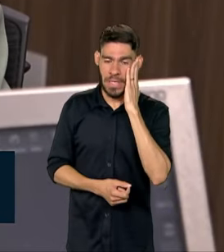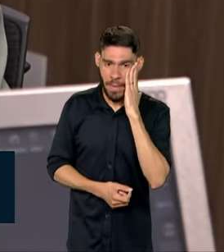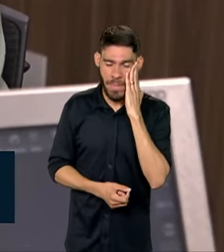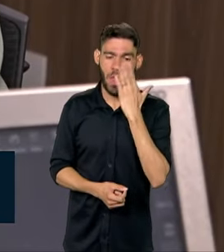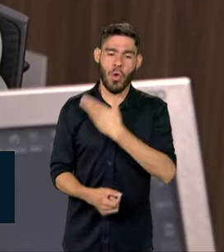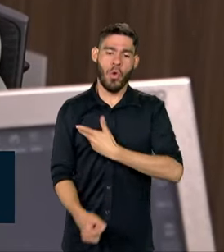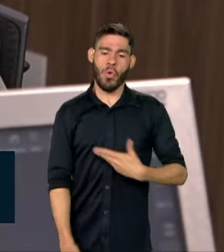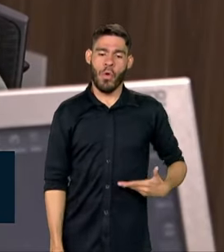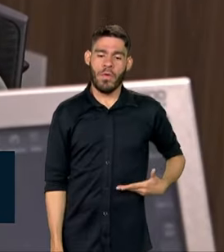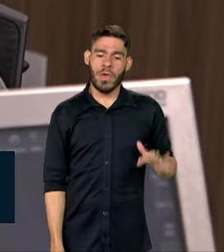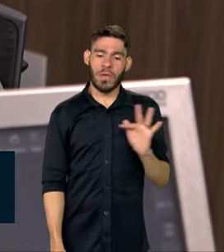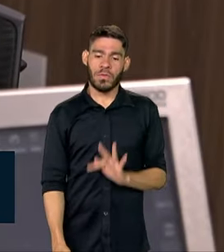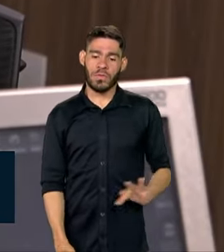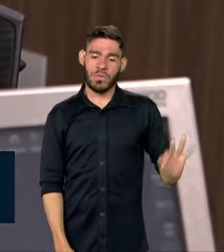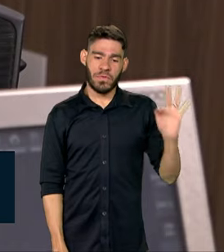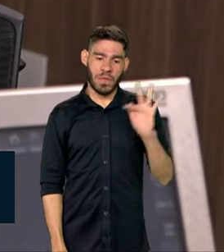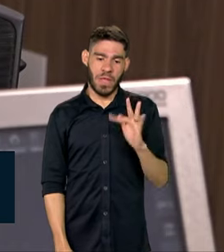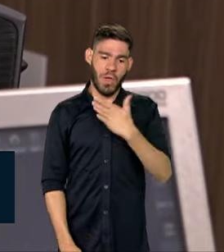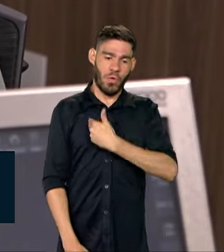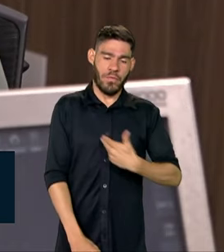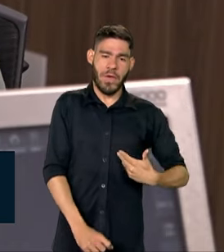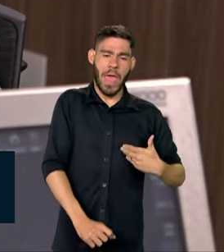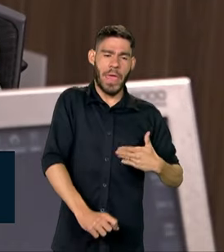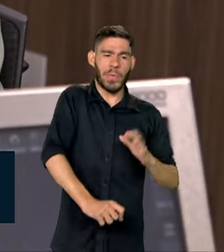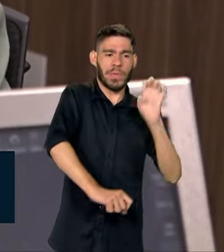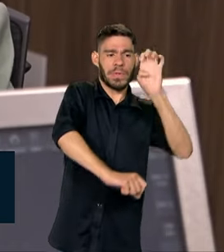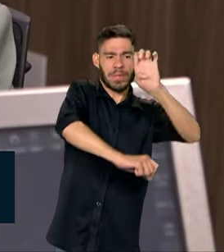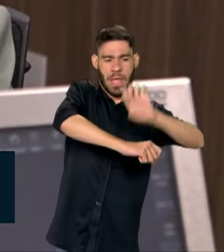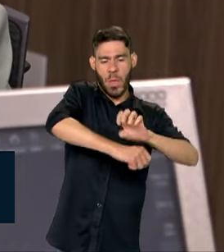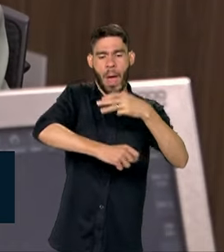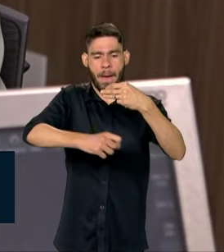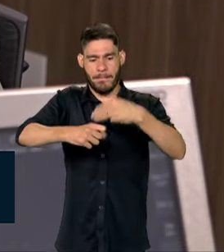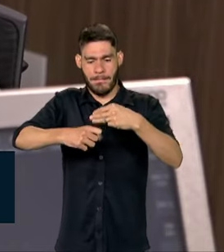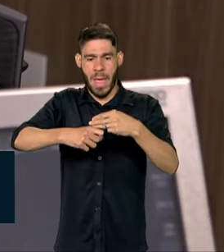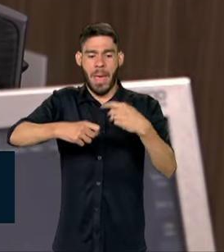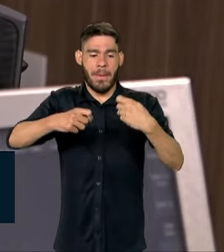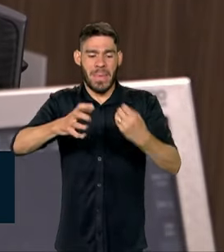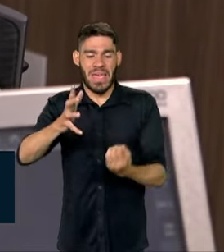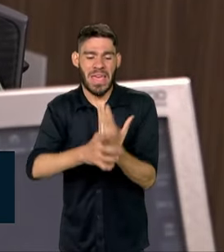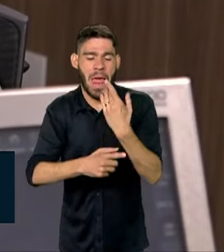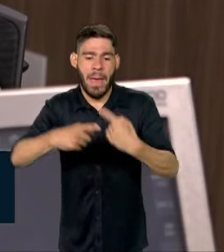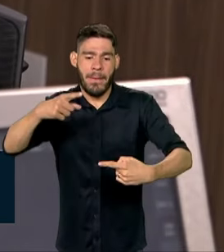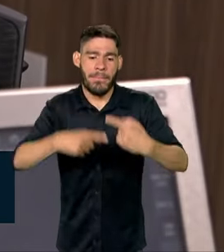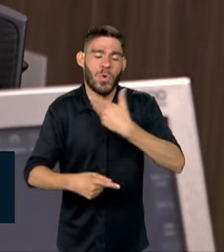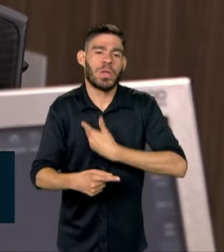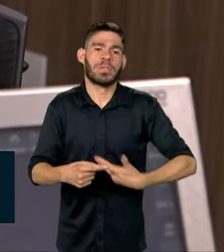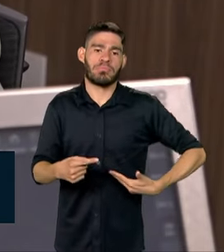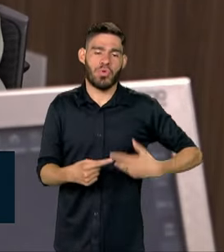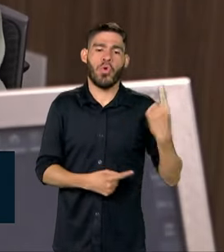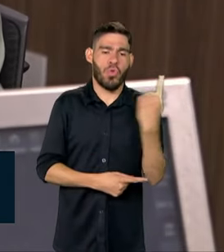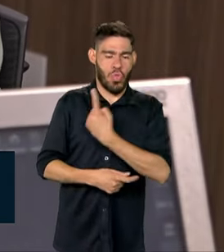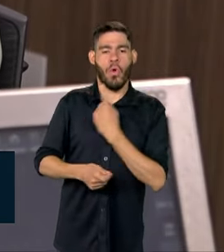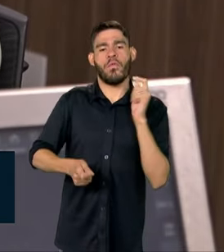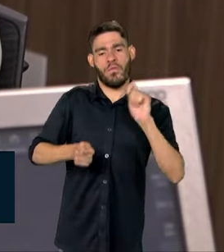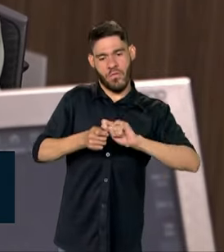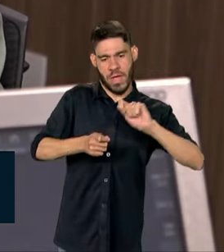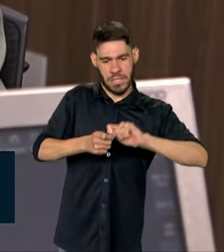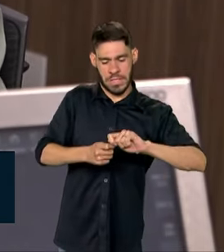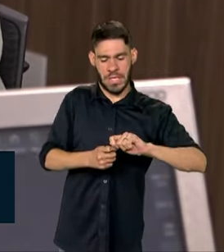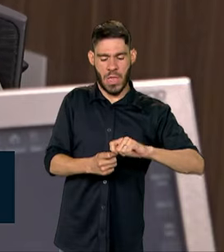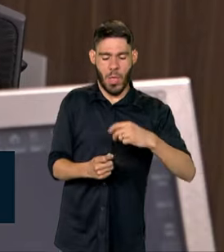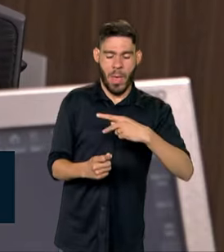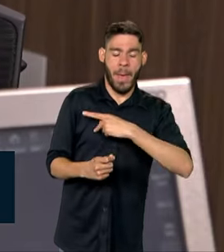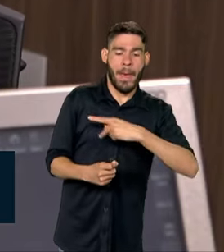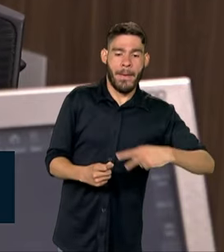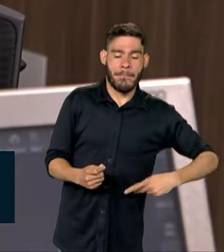federal, o governo estadual e o governo municipal tem que fazer políticas públicas, e nós estamos fazendo. O governo do presidente Lula tem investido